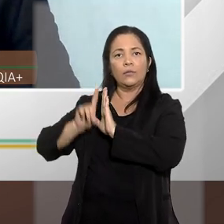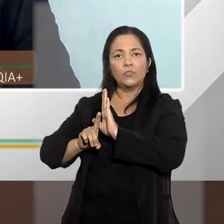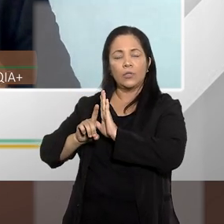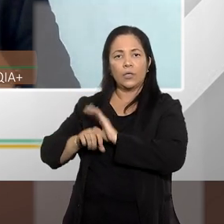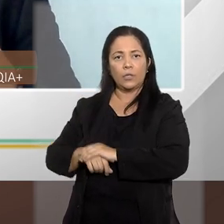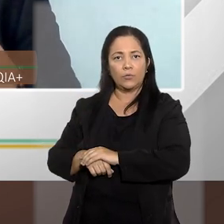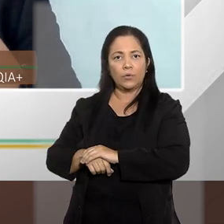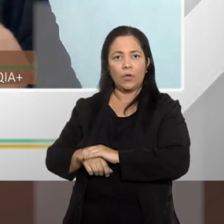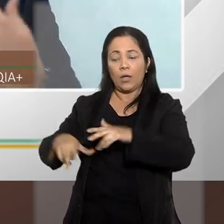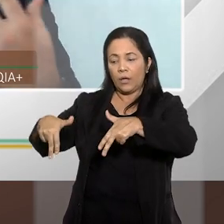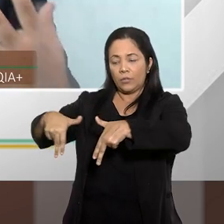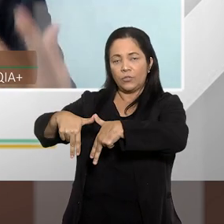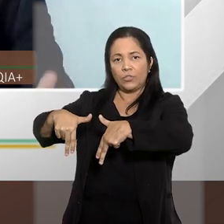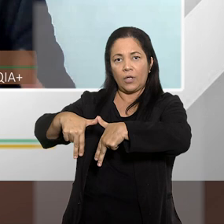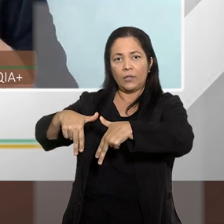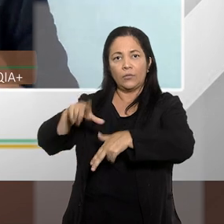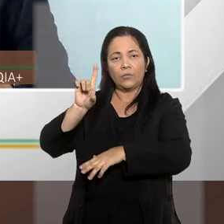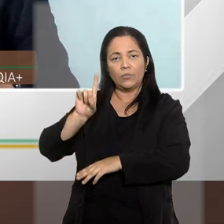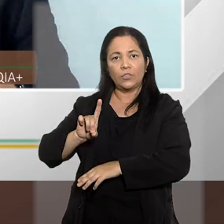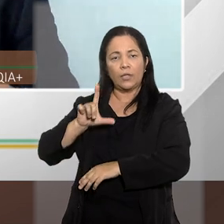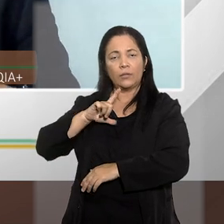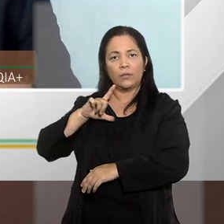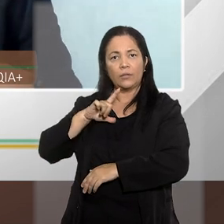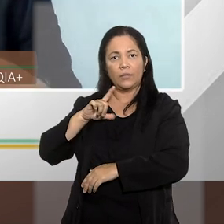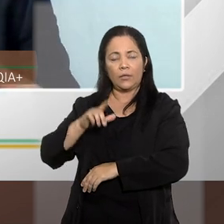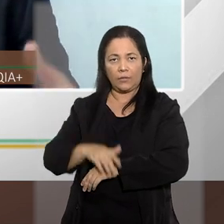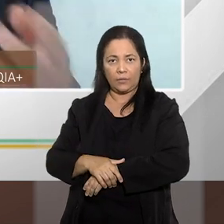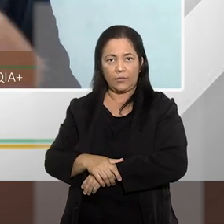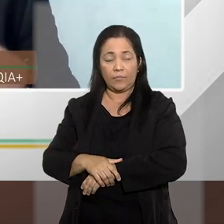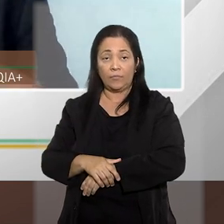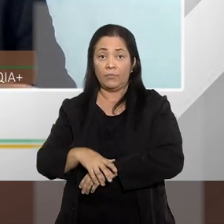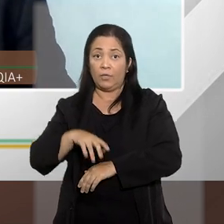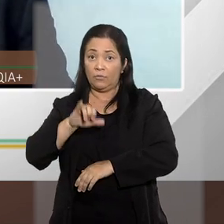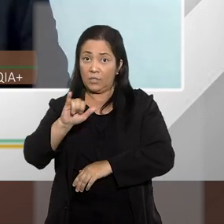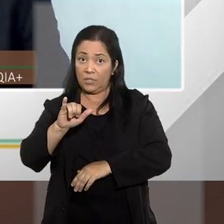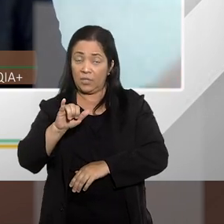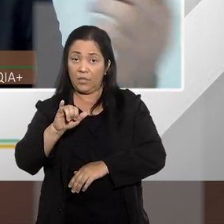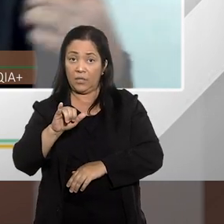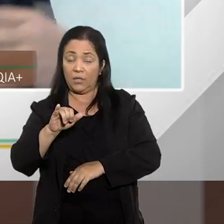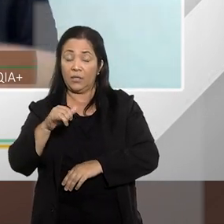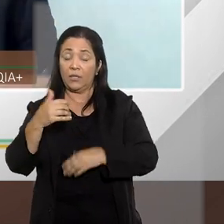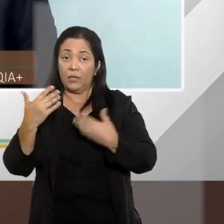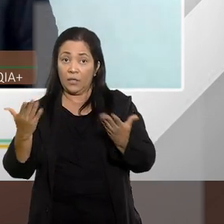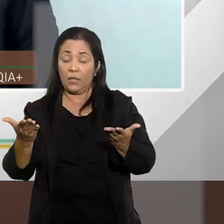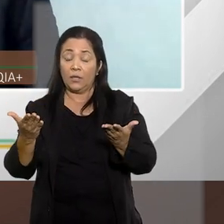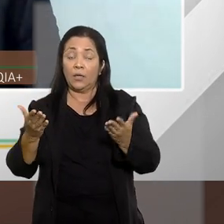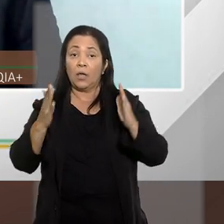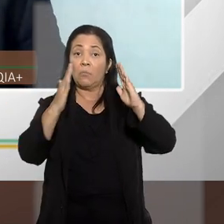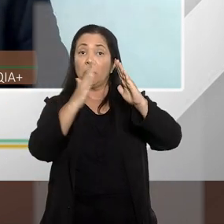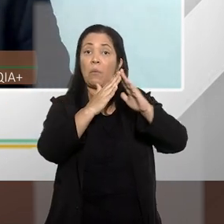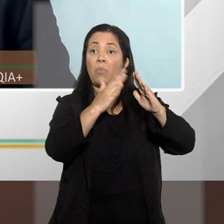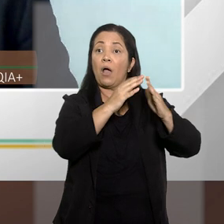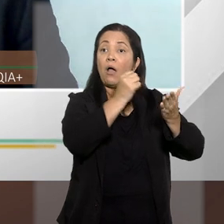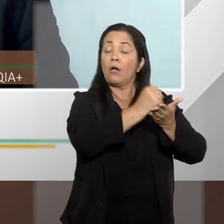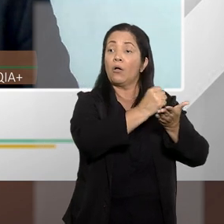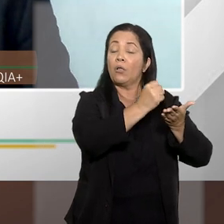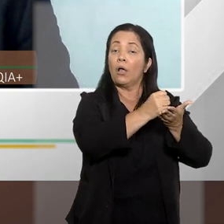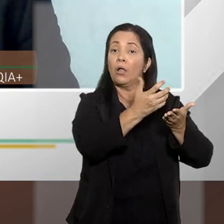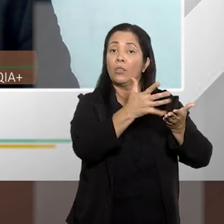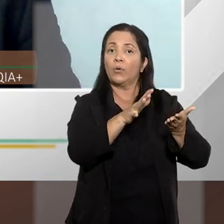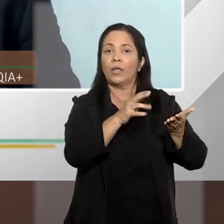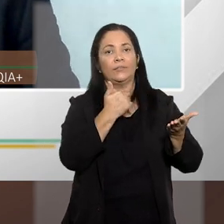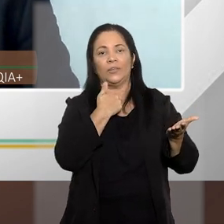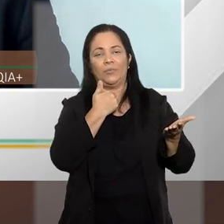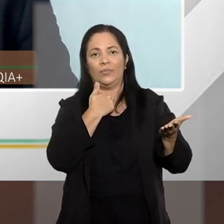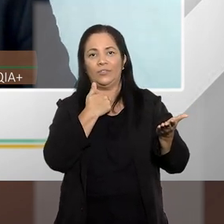autodeterminação de gênero, e retiram esse poder tanto do Estado como de uma autoridade cartorária, quanto de uma autoridade